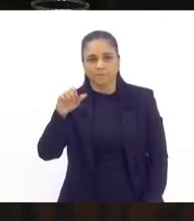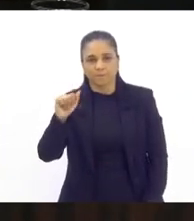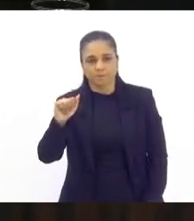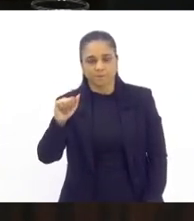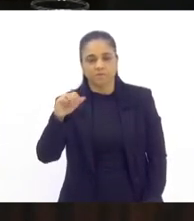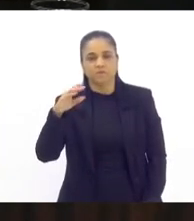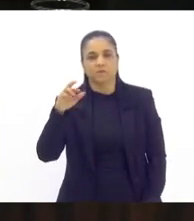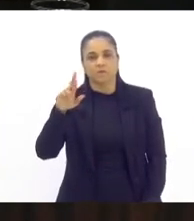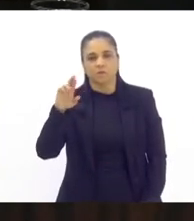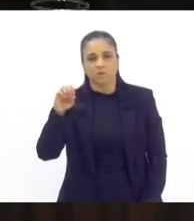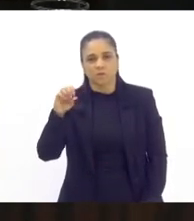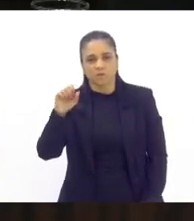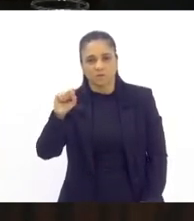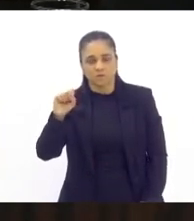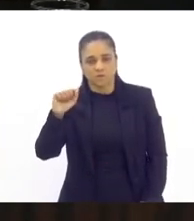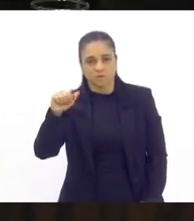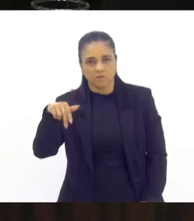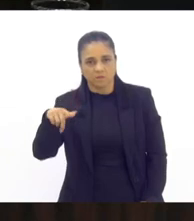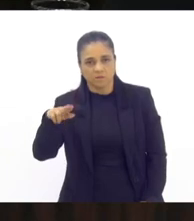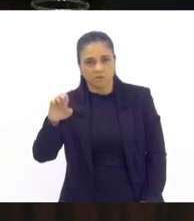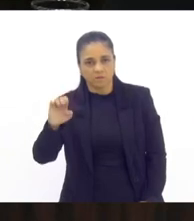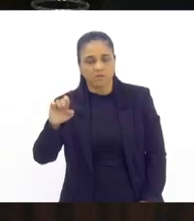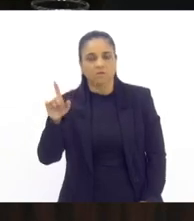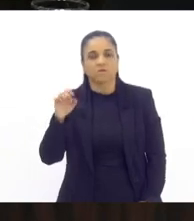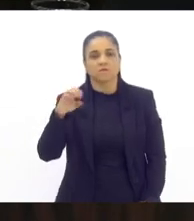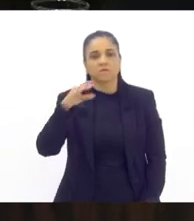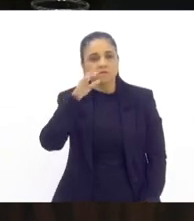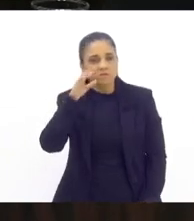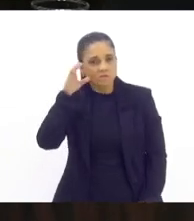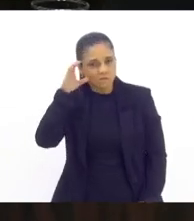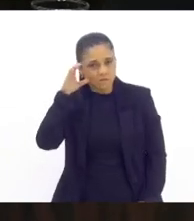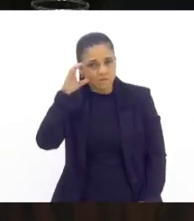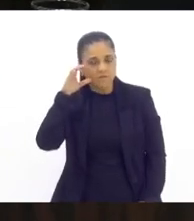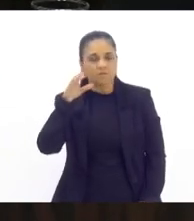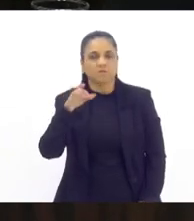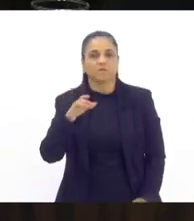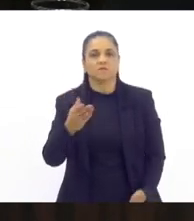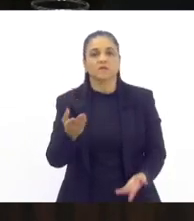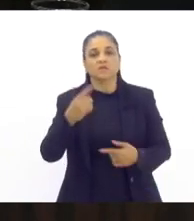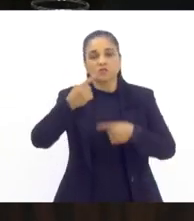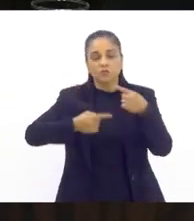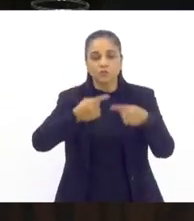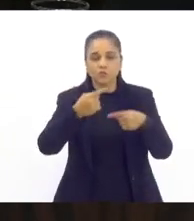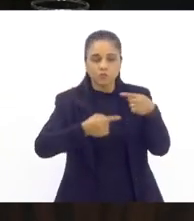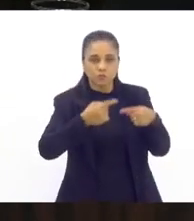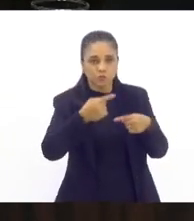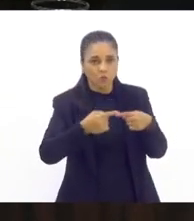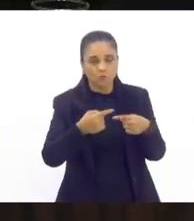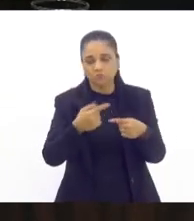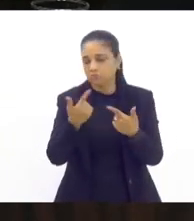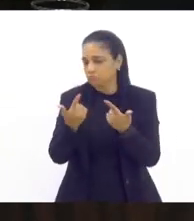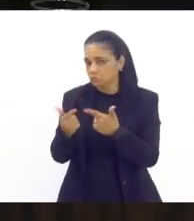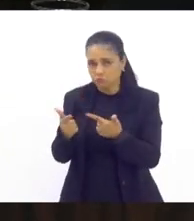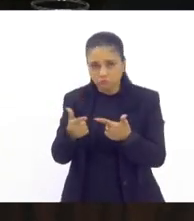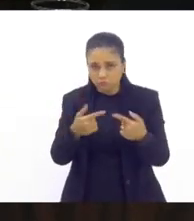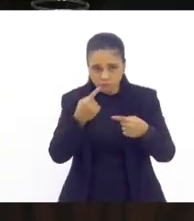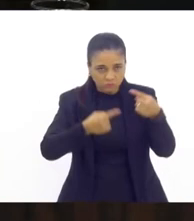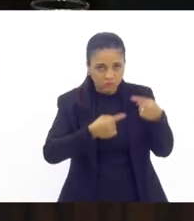Rosane Félix e Célia Jordão. Em discussão, não havendo com que ele